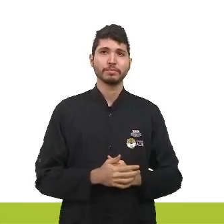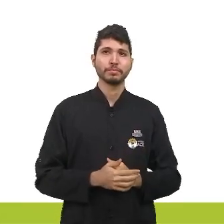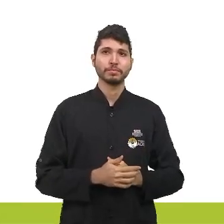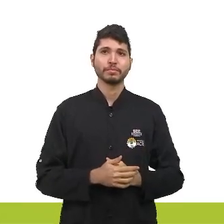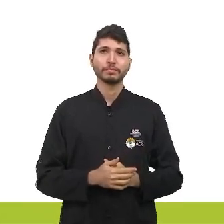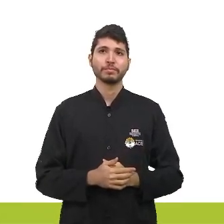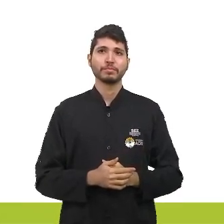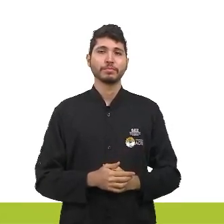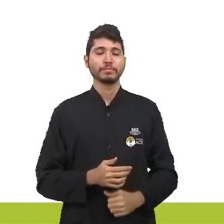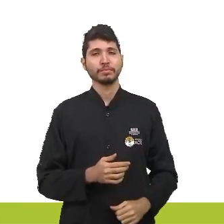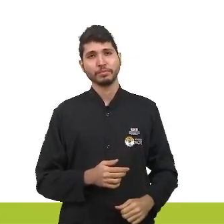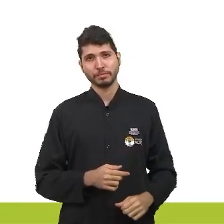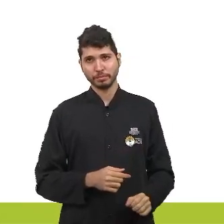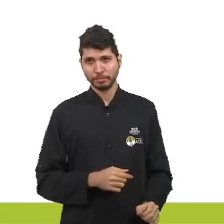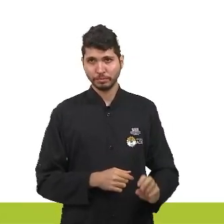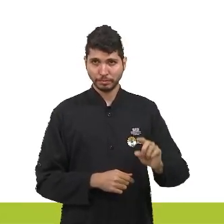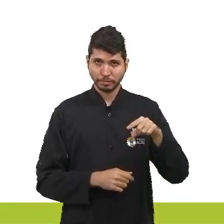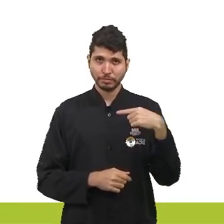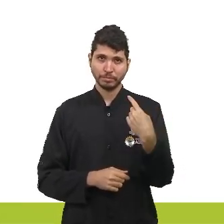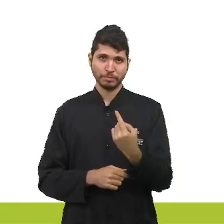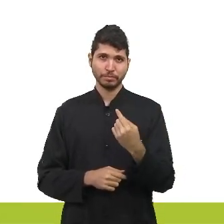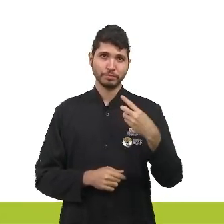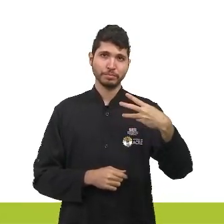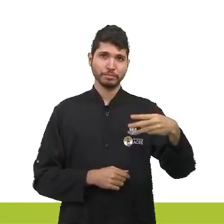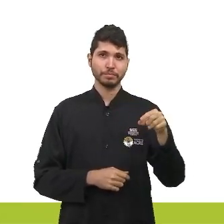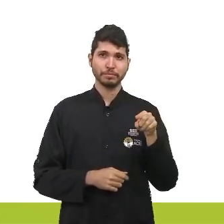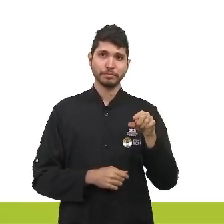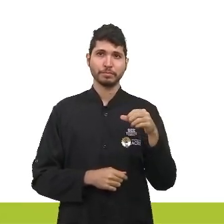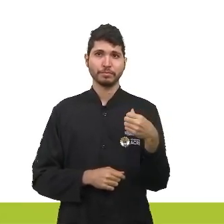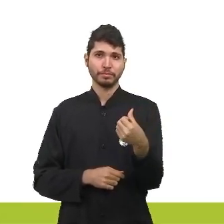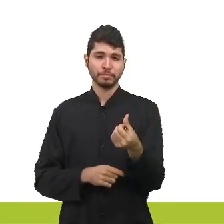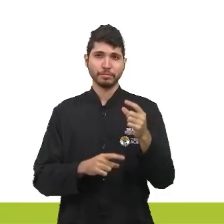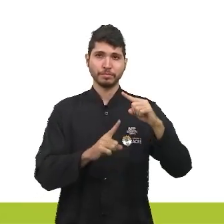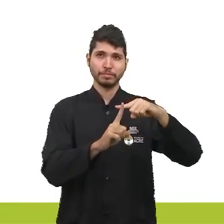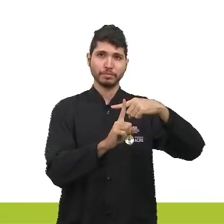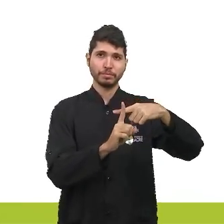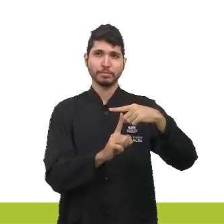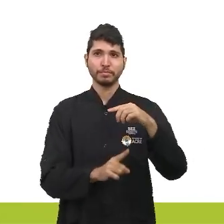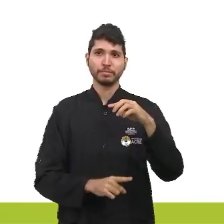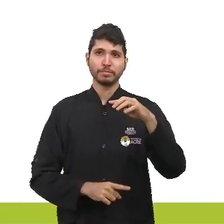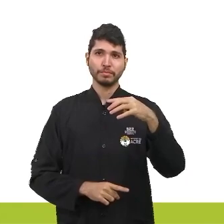6, mais 4 vezes 5.